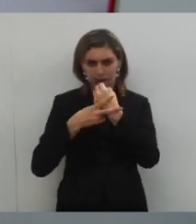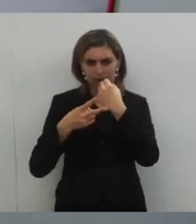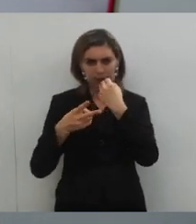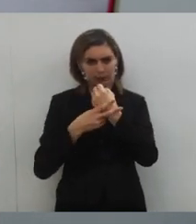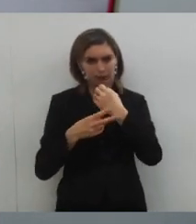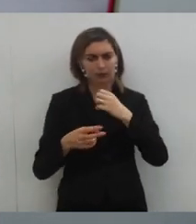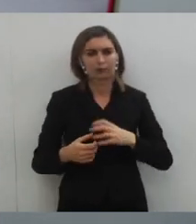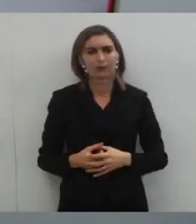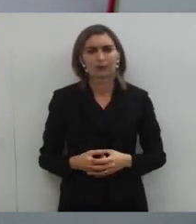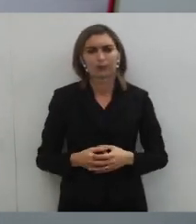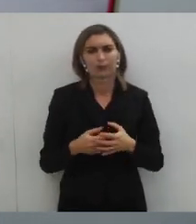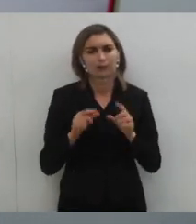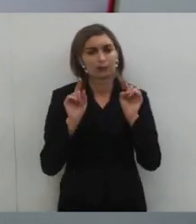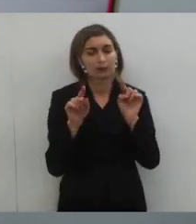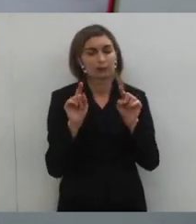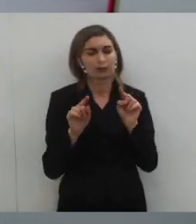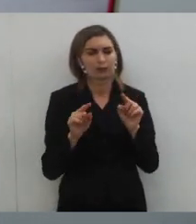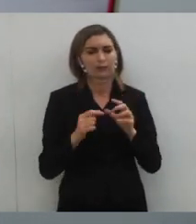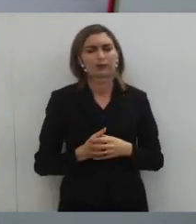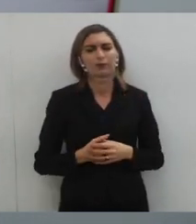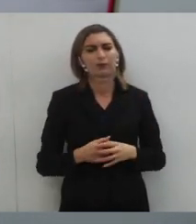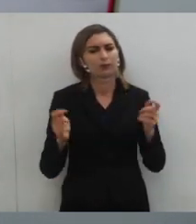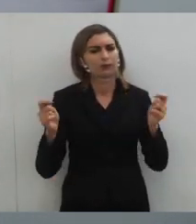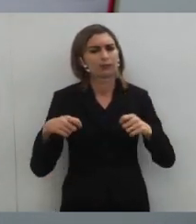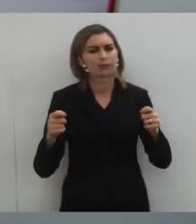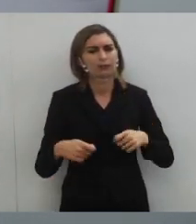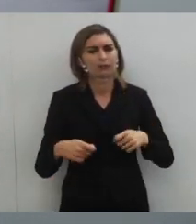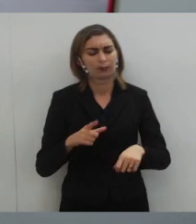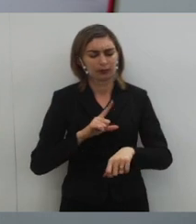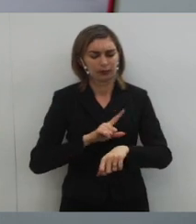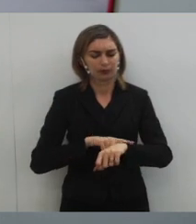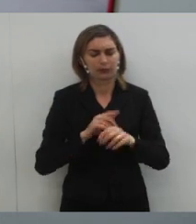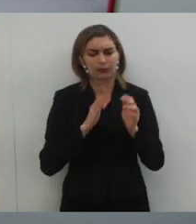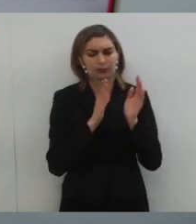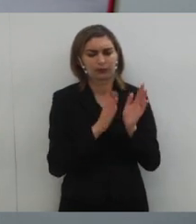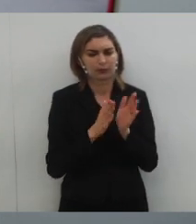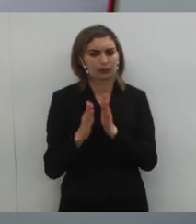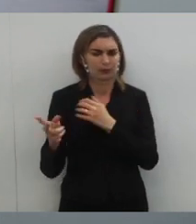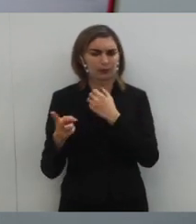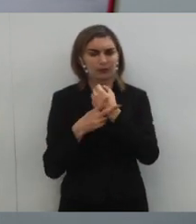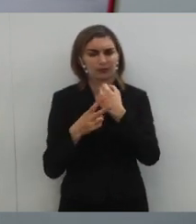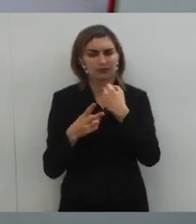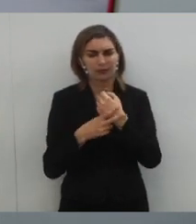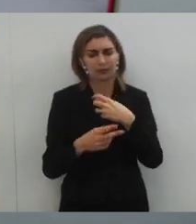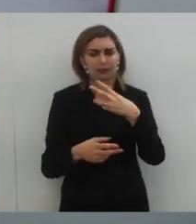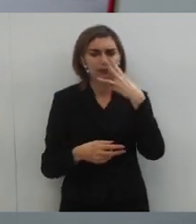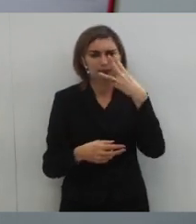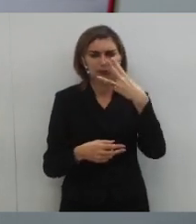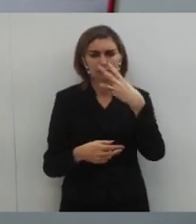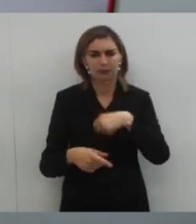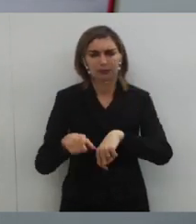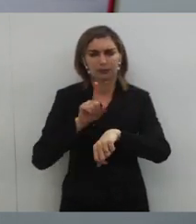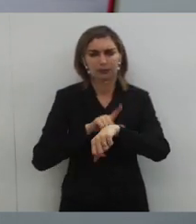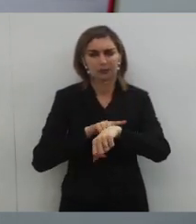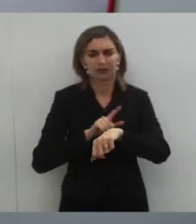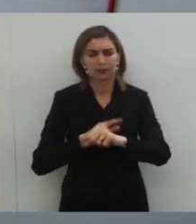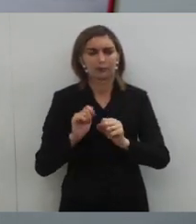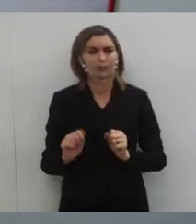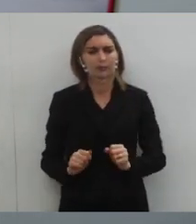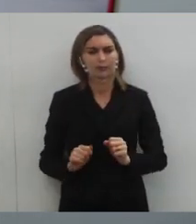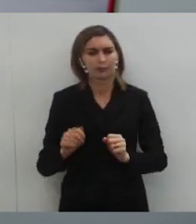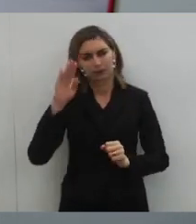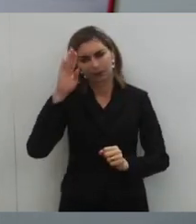verbo, ele possui tempos verbais. Existem 3 tempos, podemos dizer